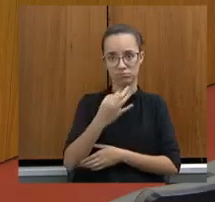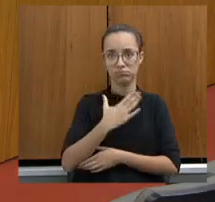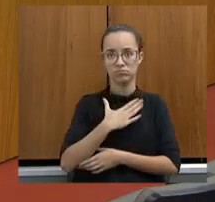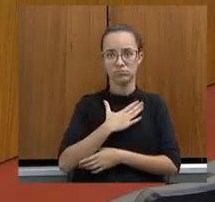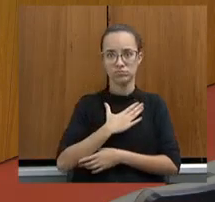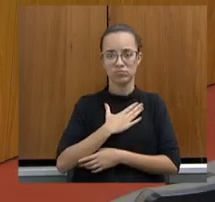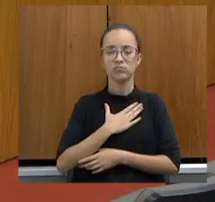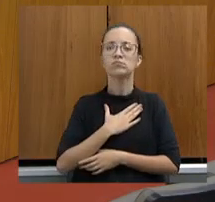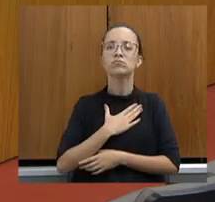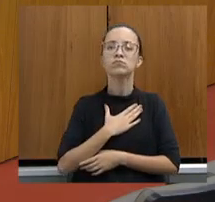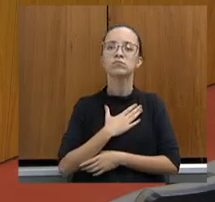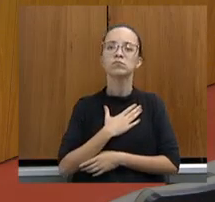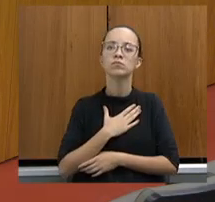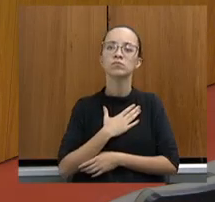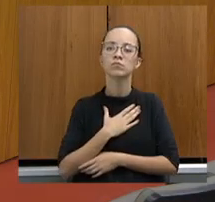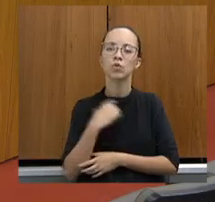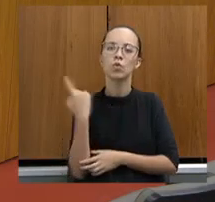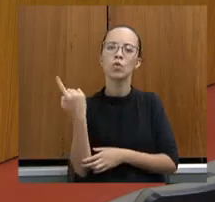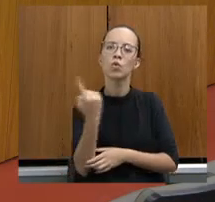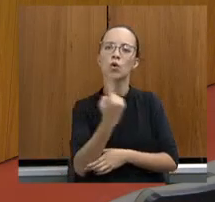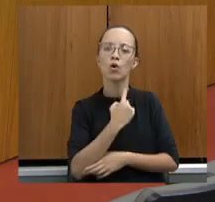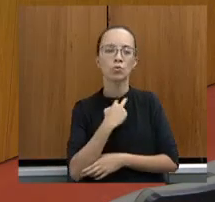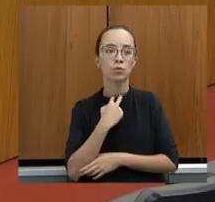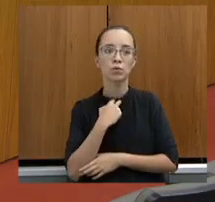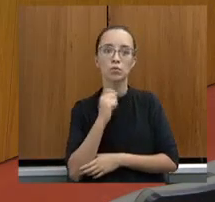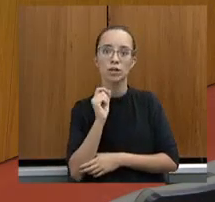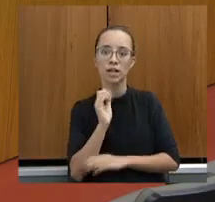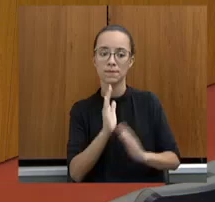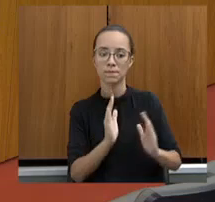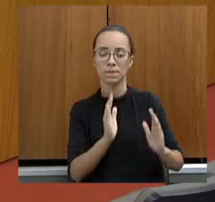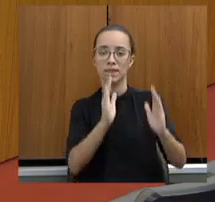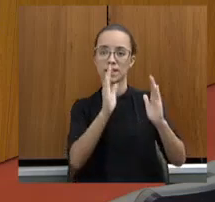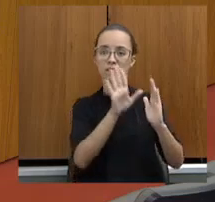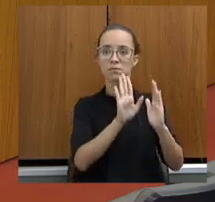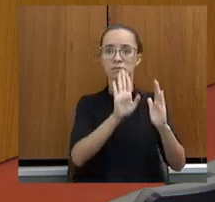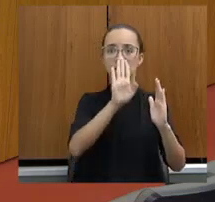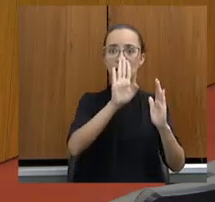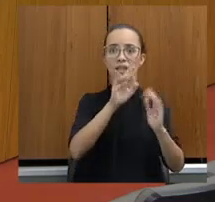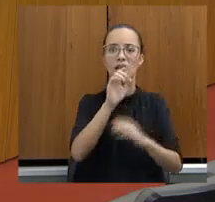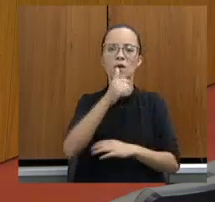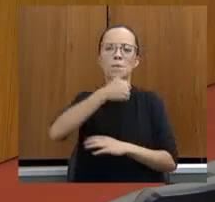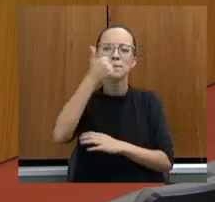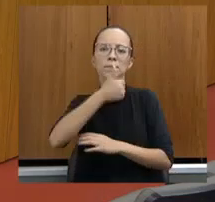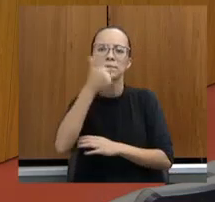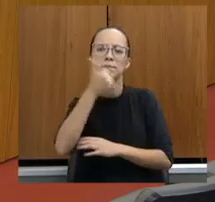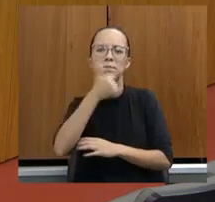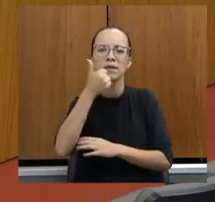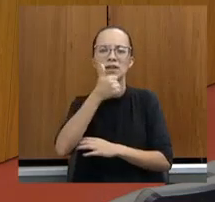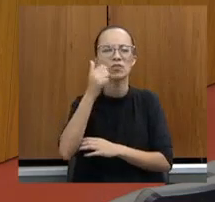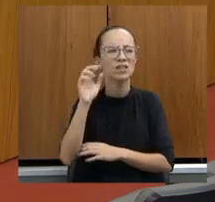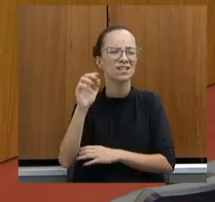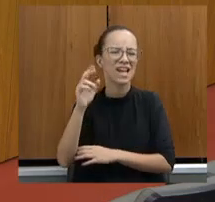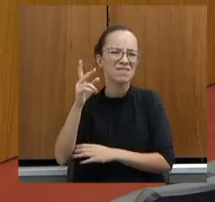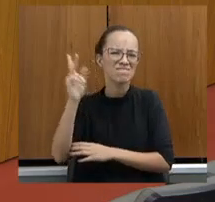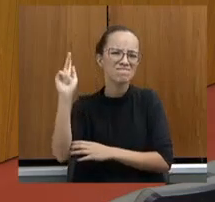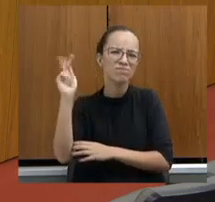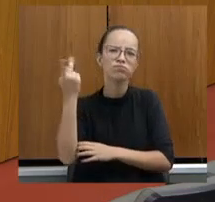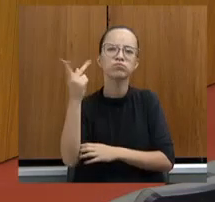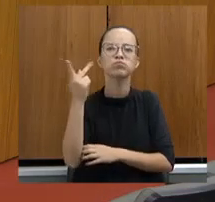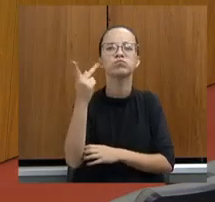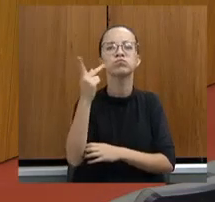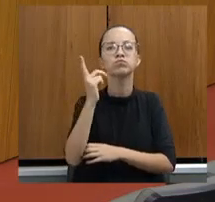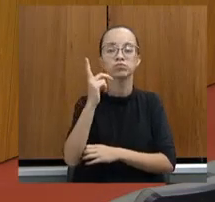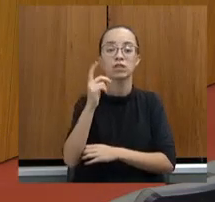nós não podemos esquecer que esse mandato foi o primeiro da história do Legislativo Mineiro em que o